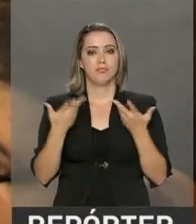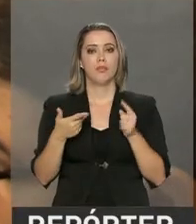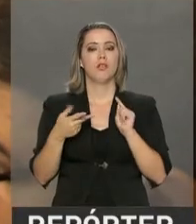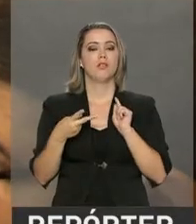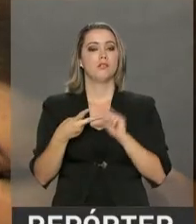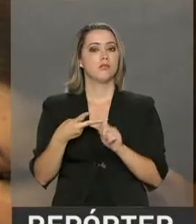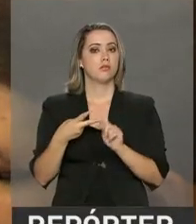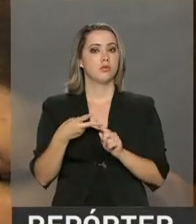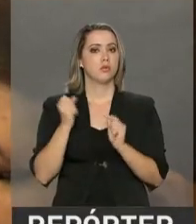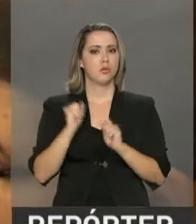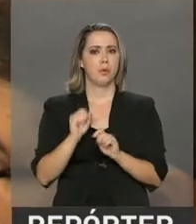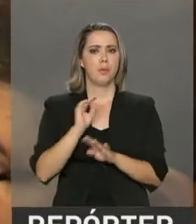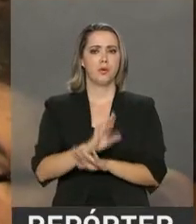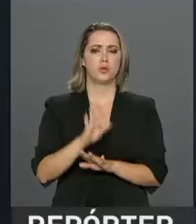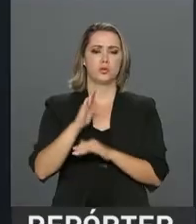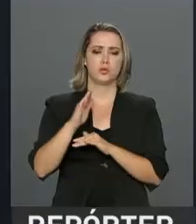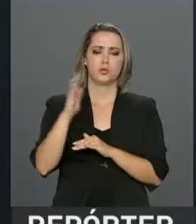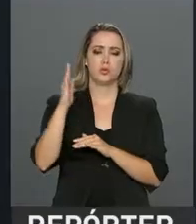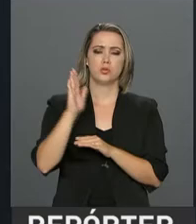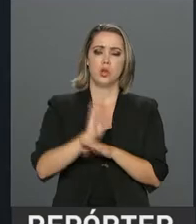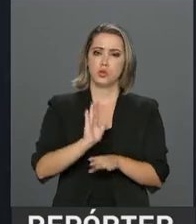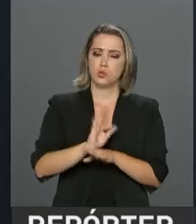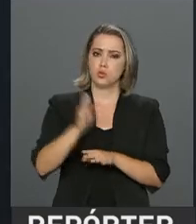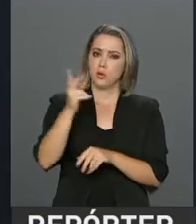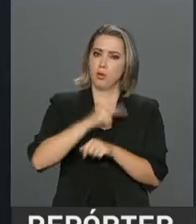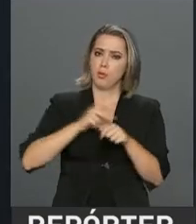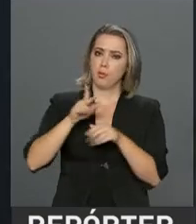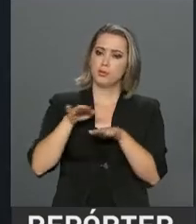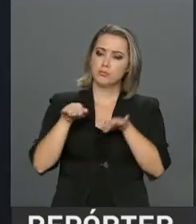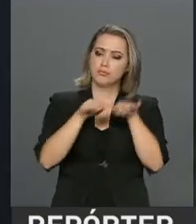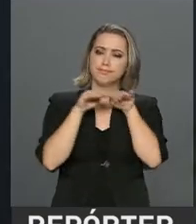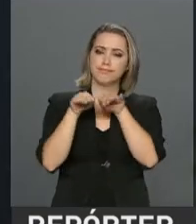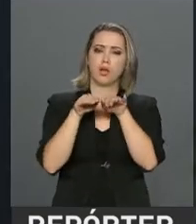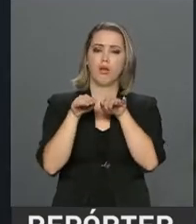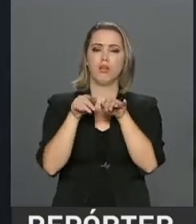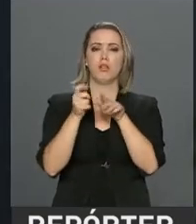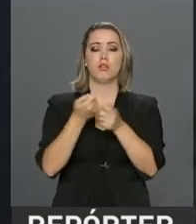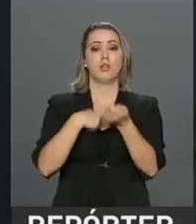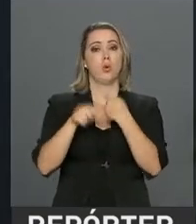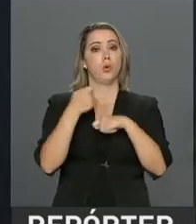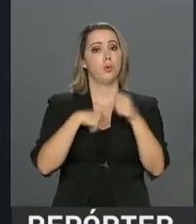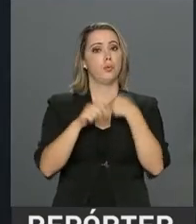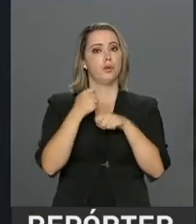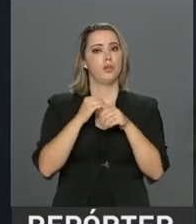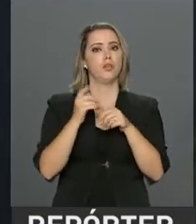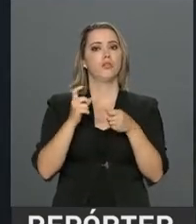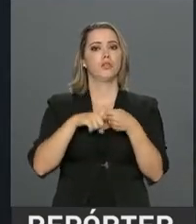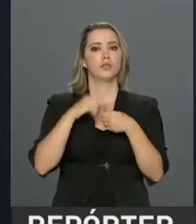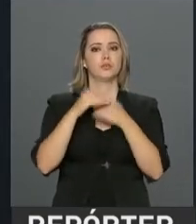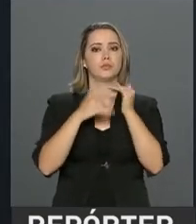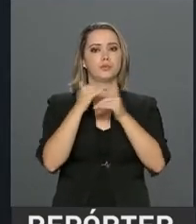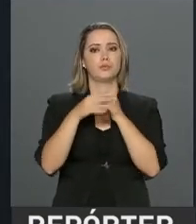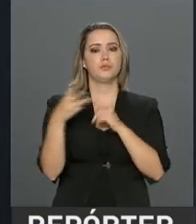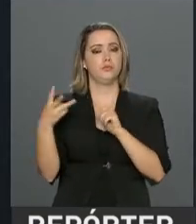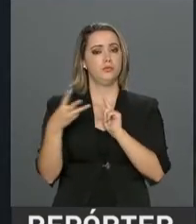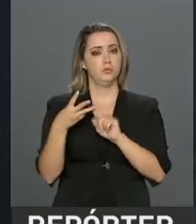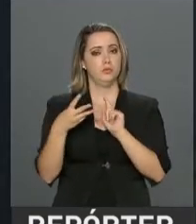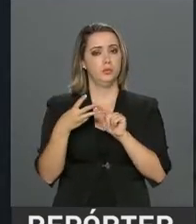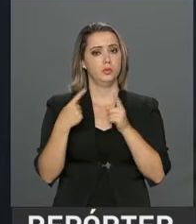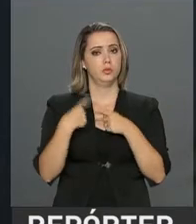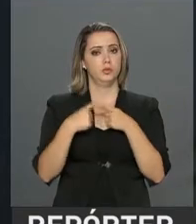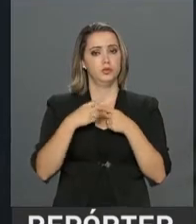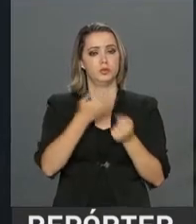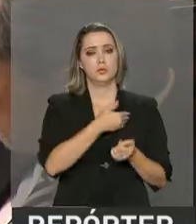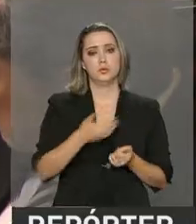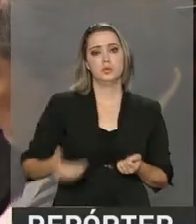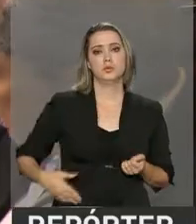a reforma pode ajudar o país a estabilizar a economia, permitindo que ela volte a crescer. E terceiro, porque o governo vai